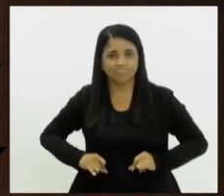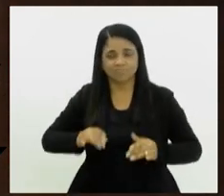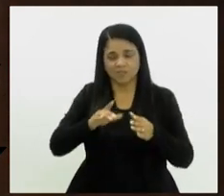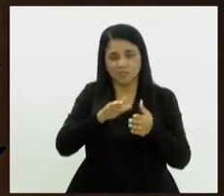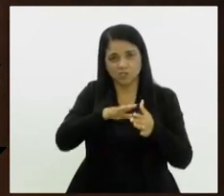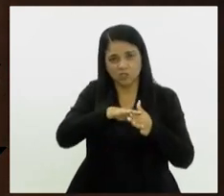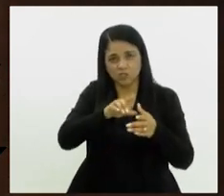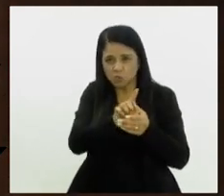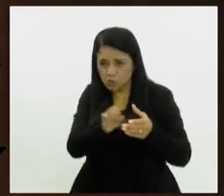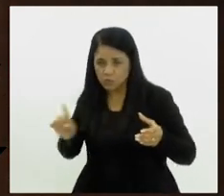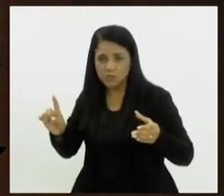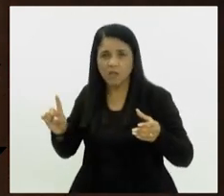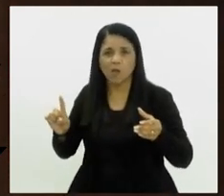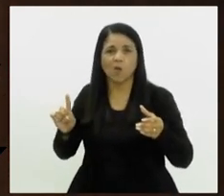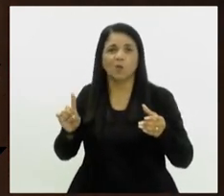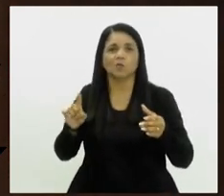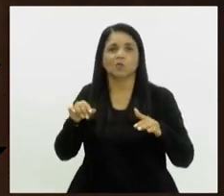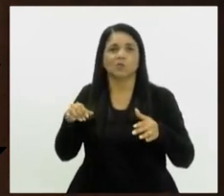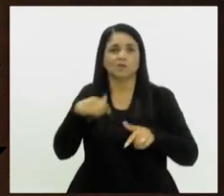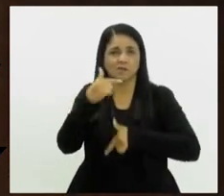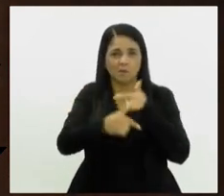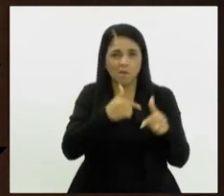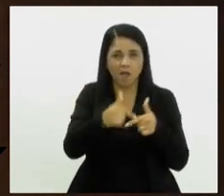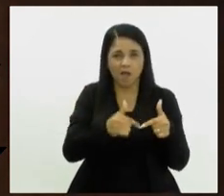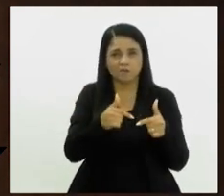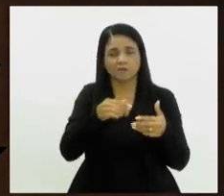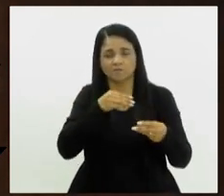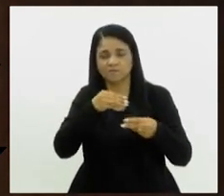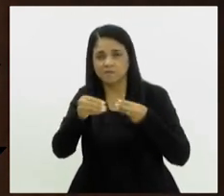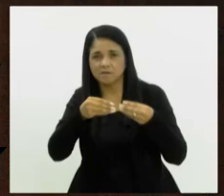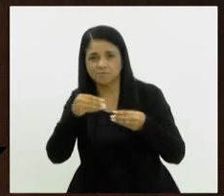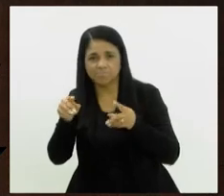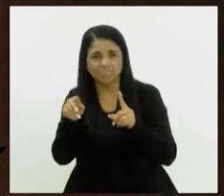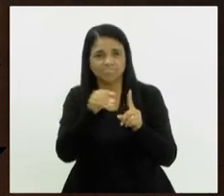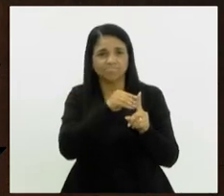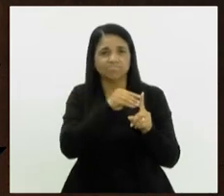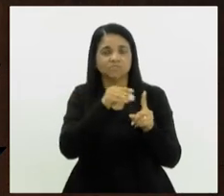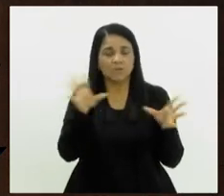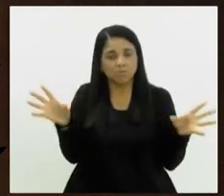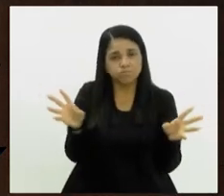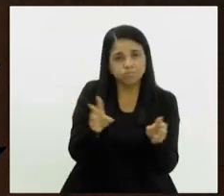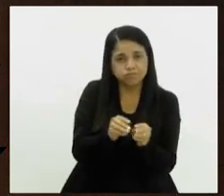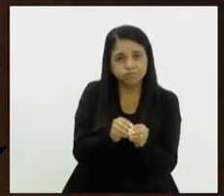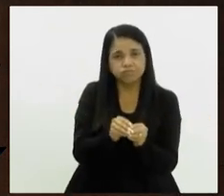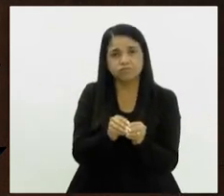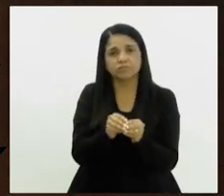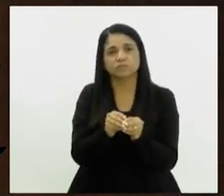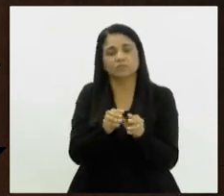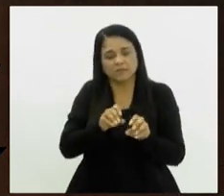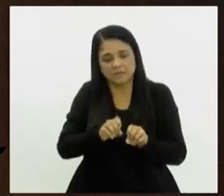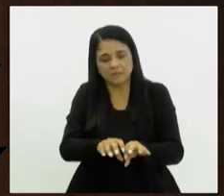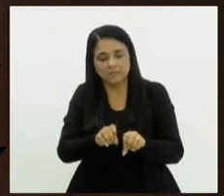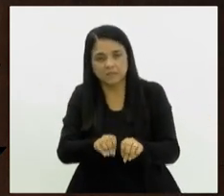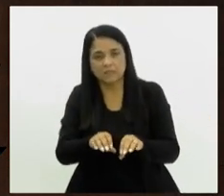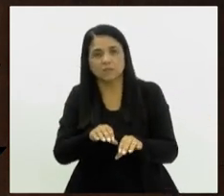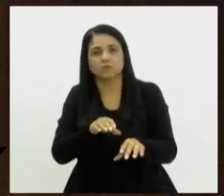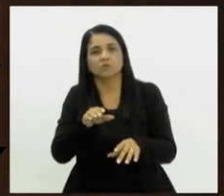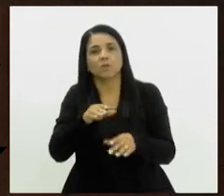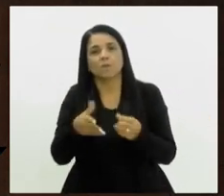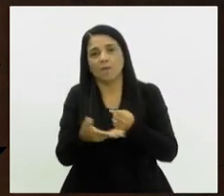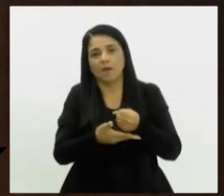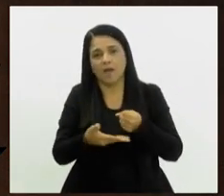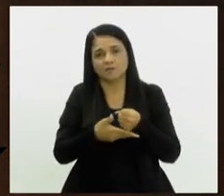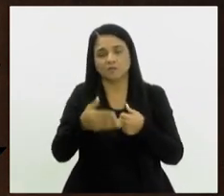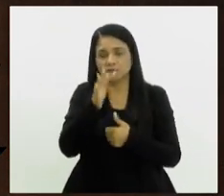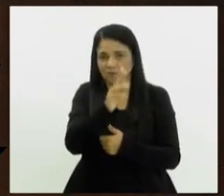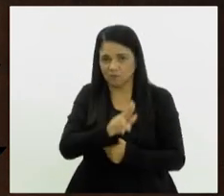mercado de trabalho formal, ela se dá na inviabilização da conclusão do ensino básico, da universidade, ela se dá